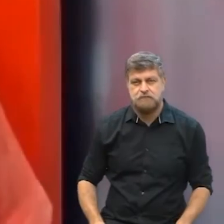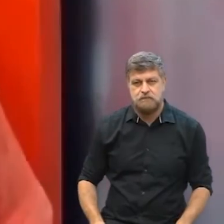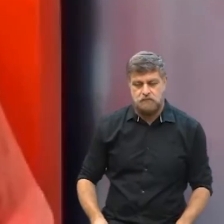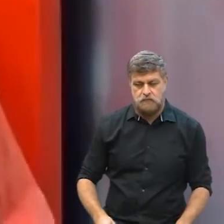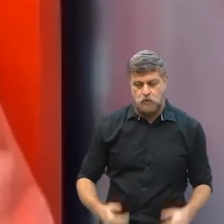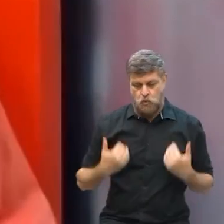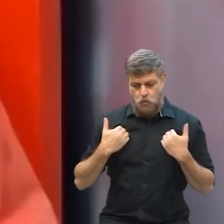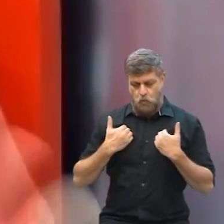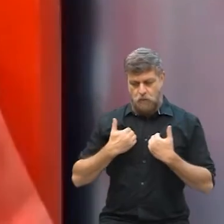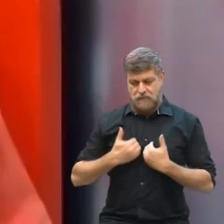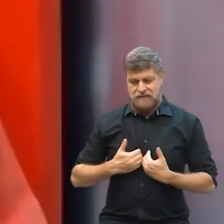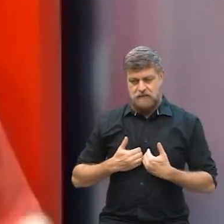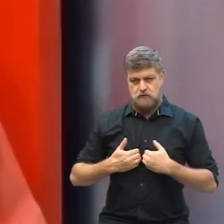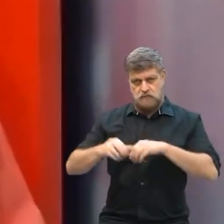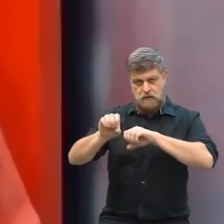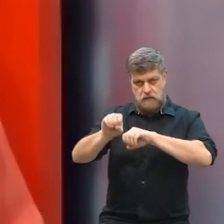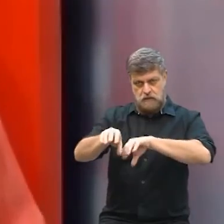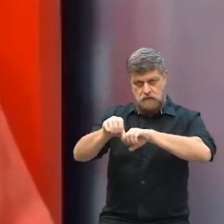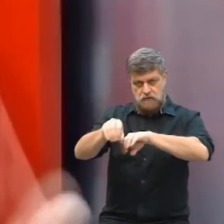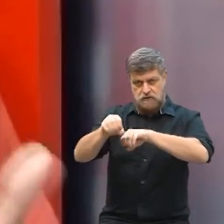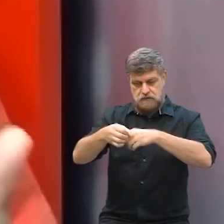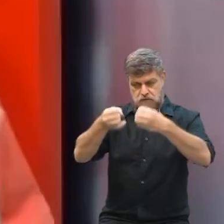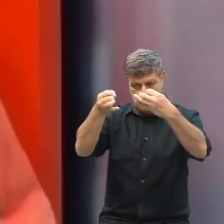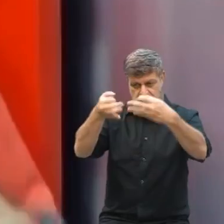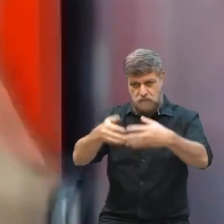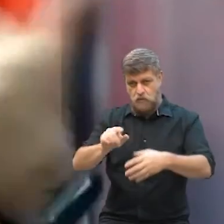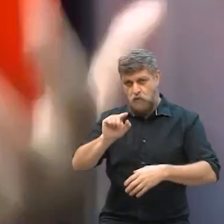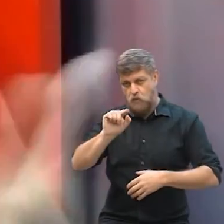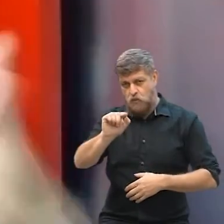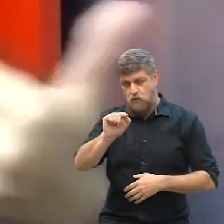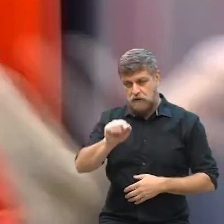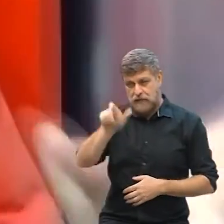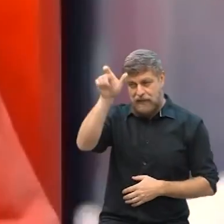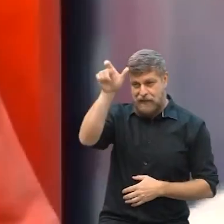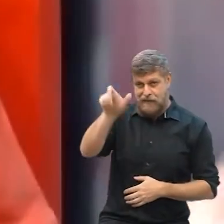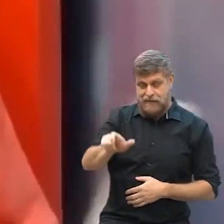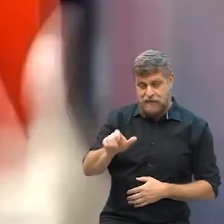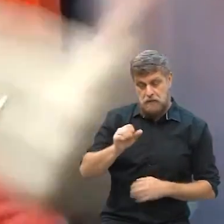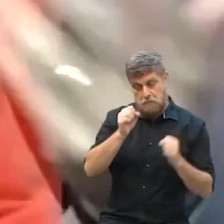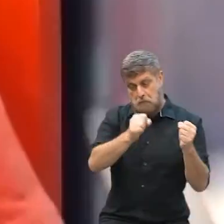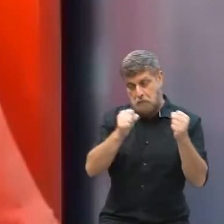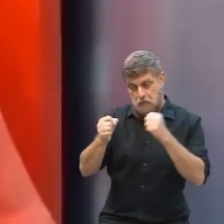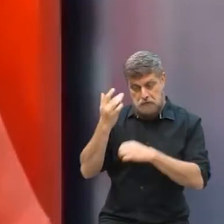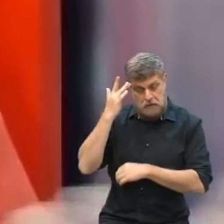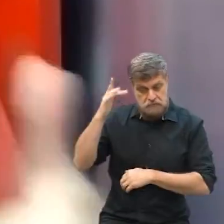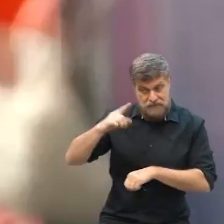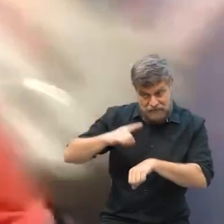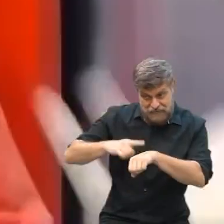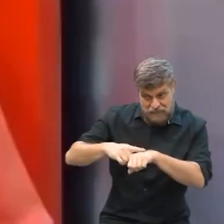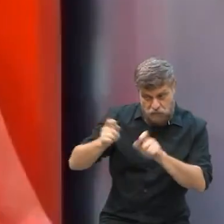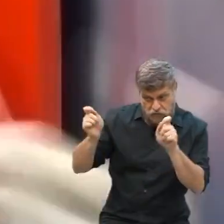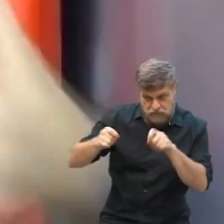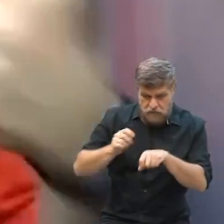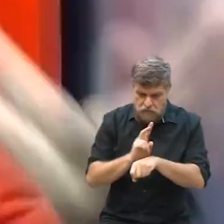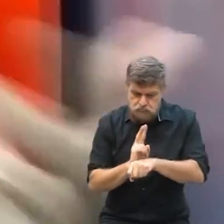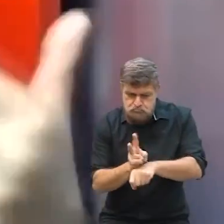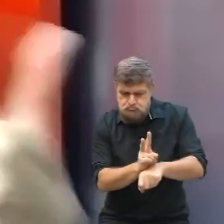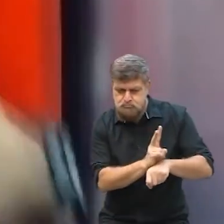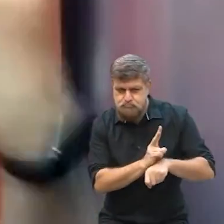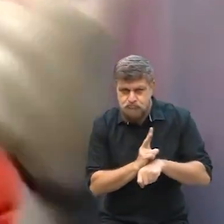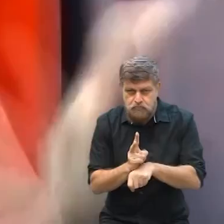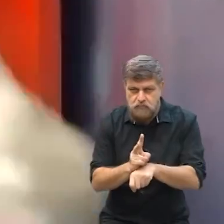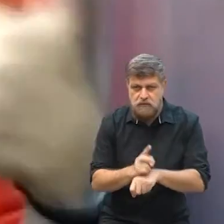da Educação já deixou claro que, eu não sei se ele vai ter esse poder e esse tempo para fiscalizar, mas